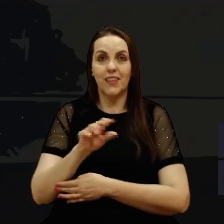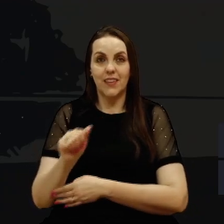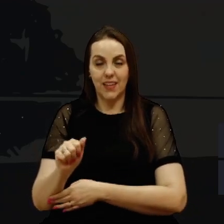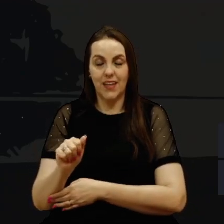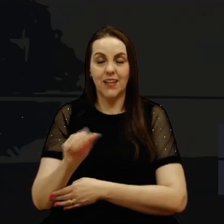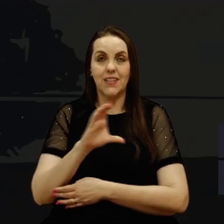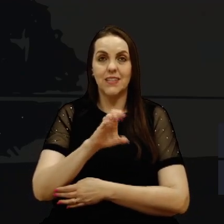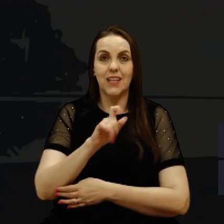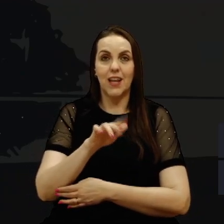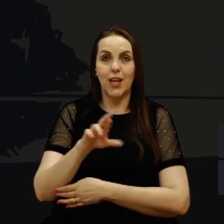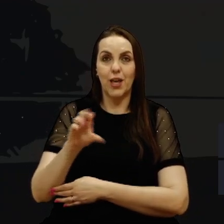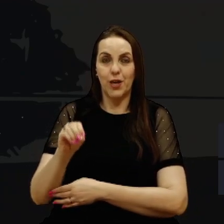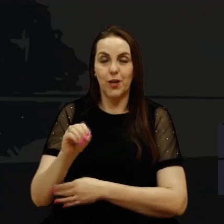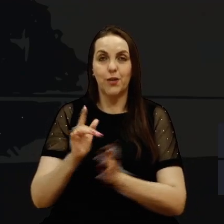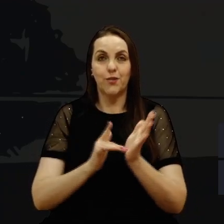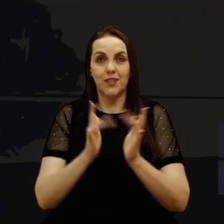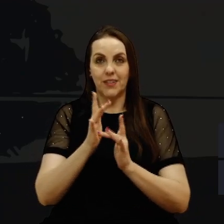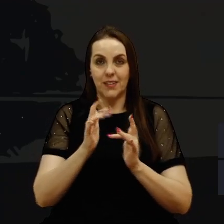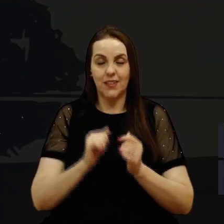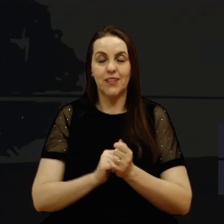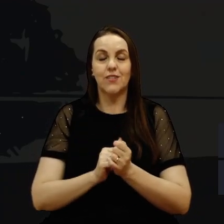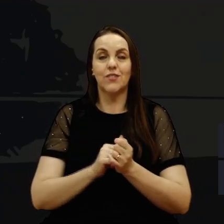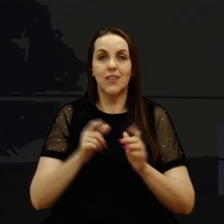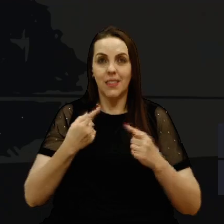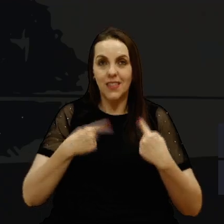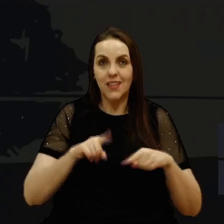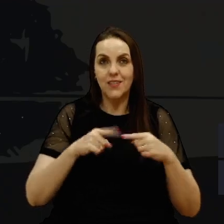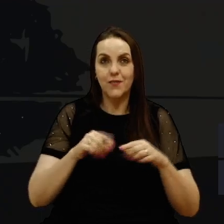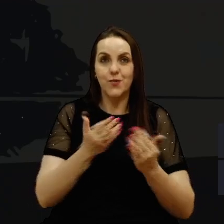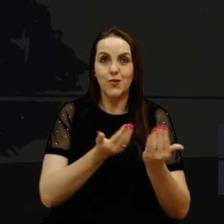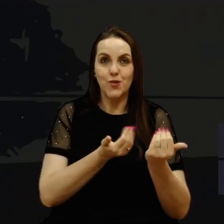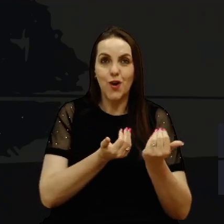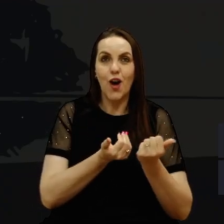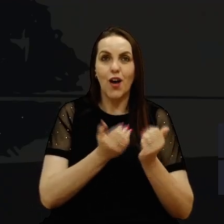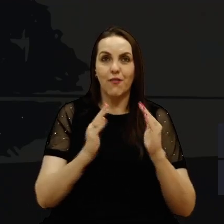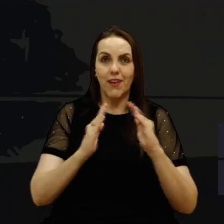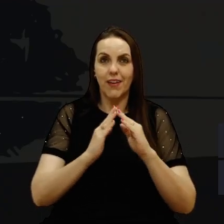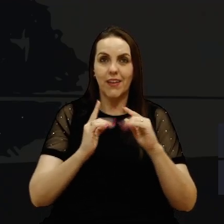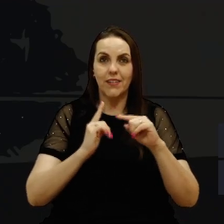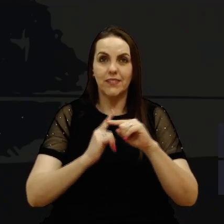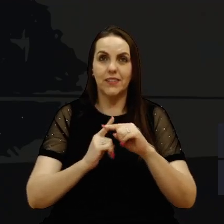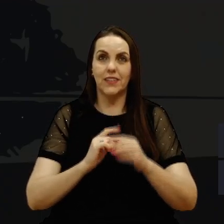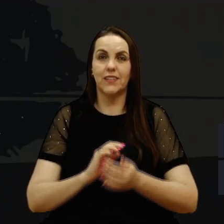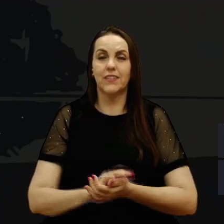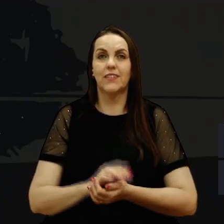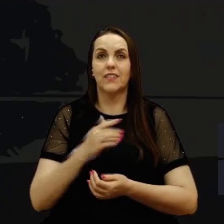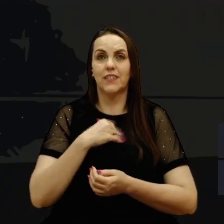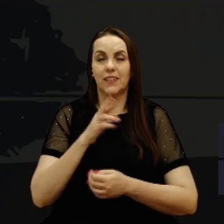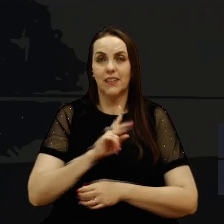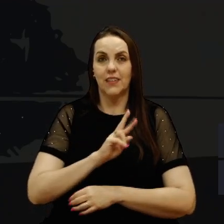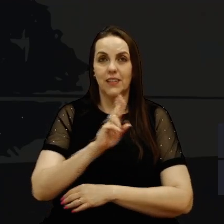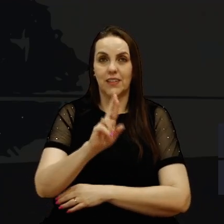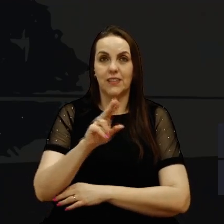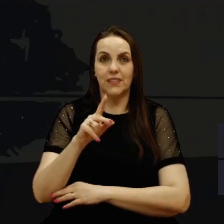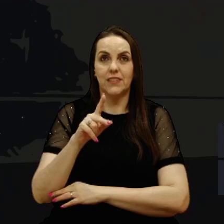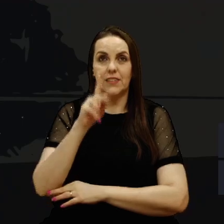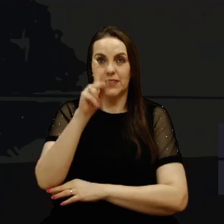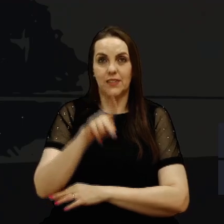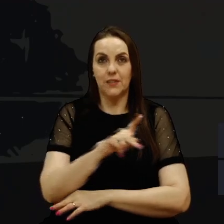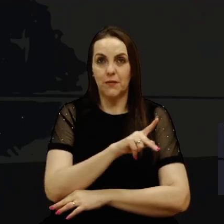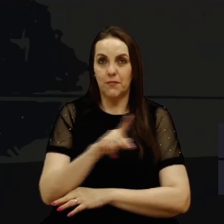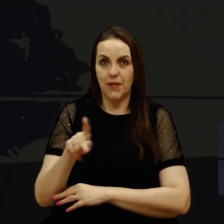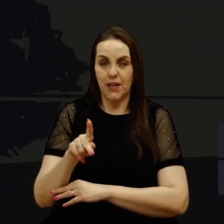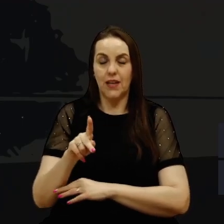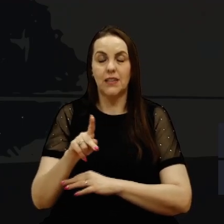de Cristo, Desafio Jovem, como de muitas igrejas, assim como o seu Valcir, representando o padre da paróquia da